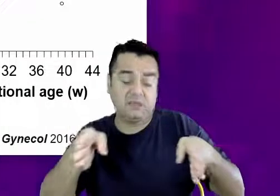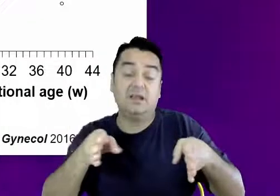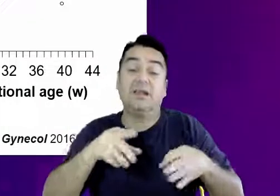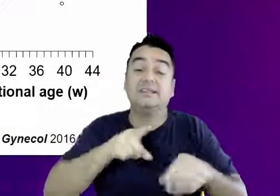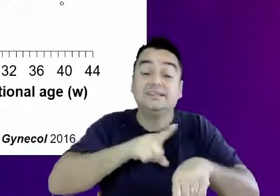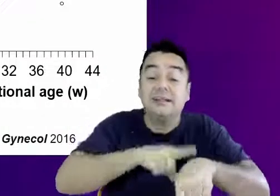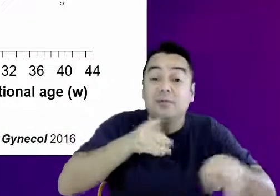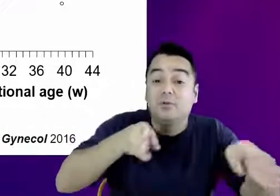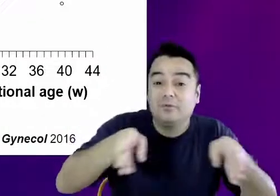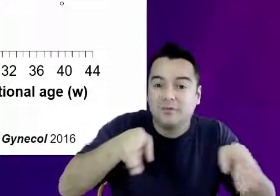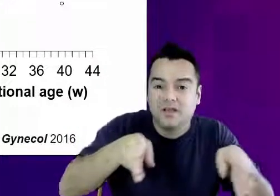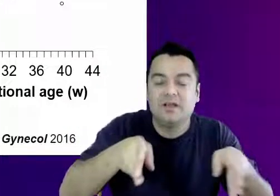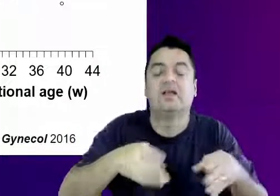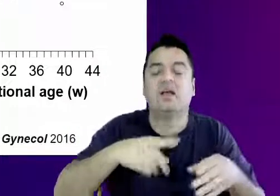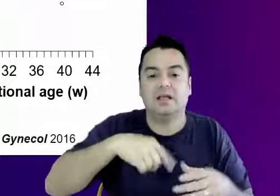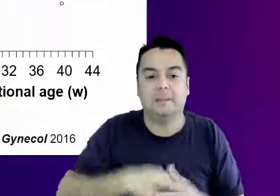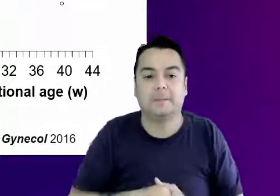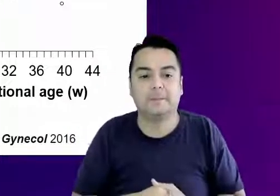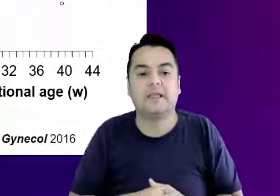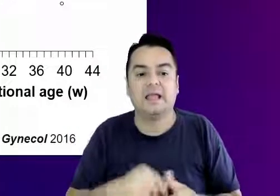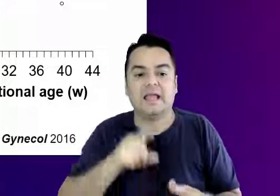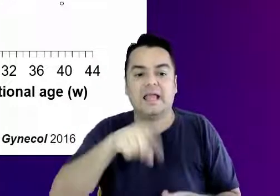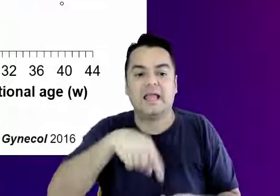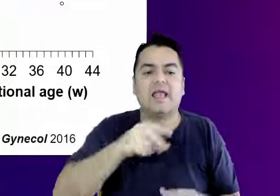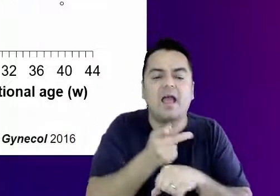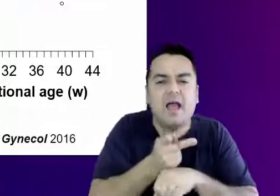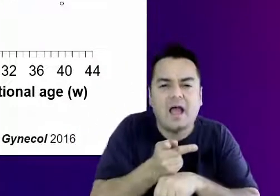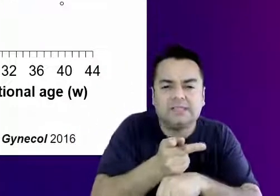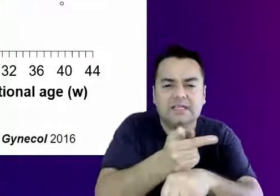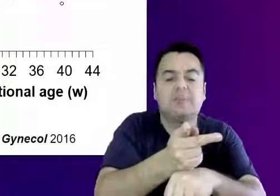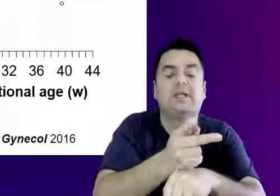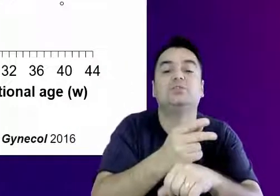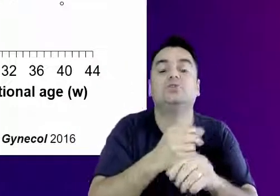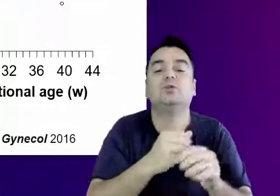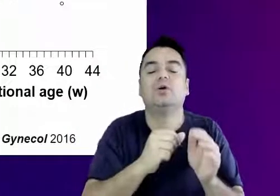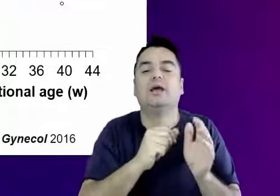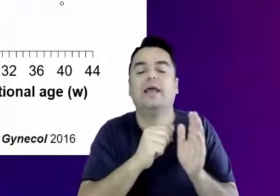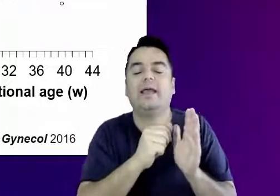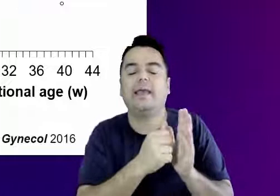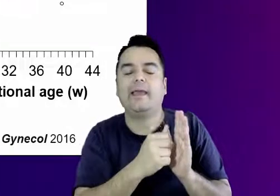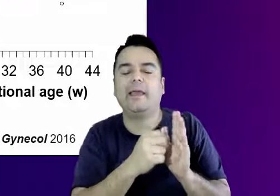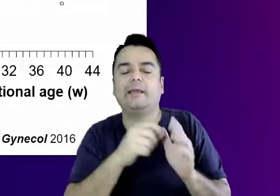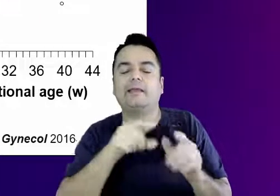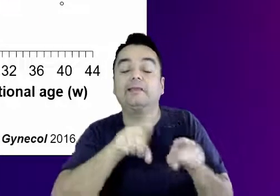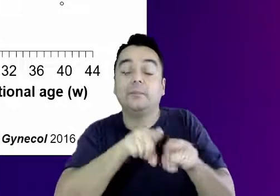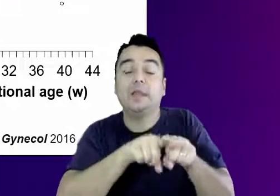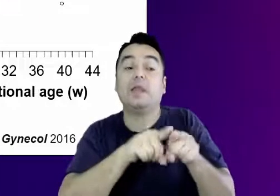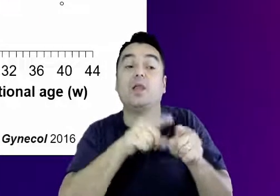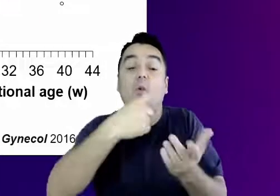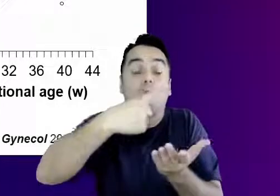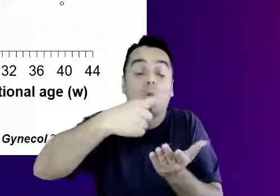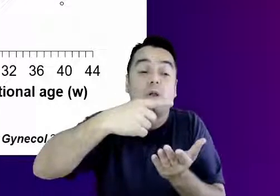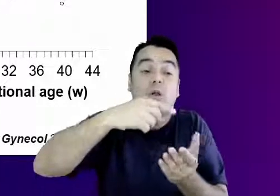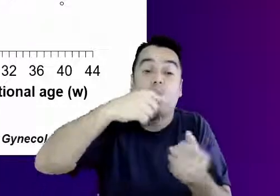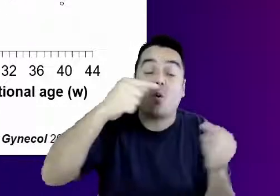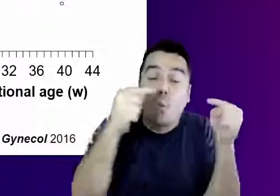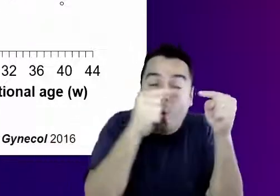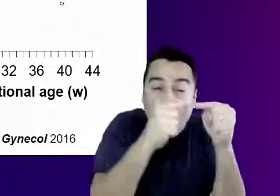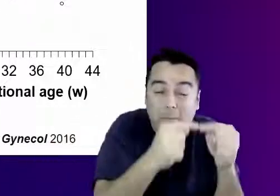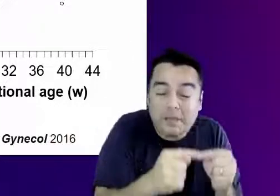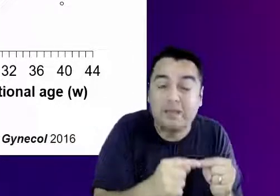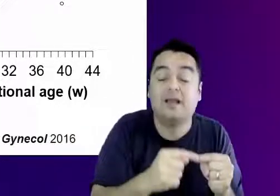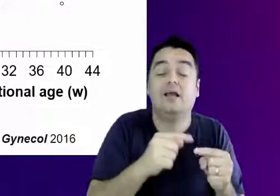translucência nucal para o rastreamento da síndrome de Down, é a combinação de história materna com Doppler, com índice de